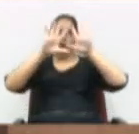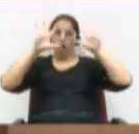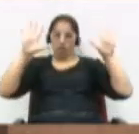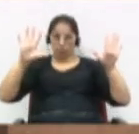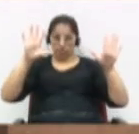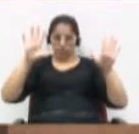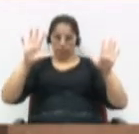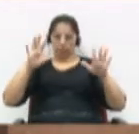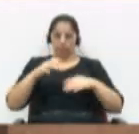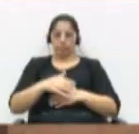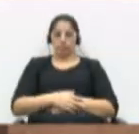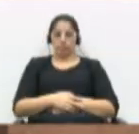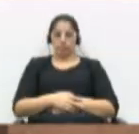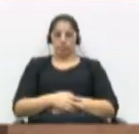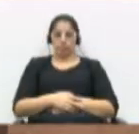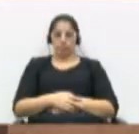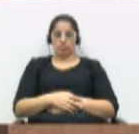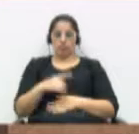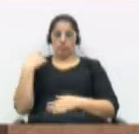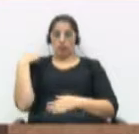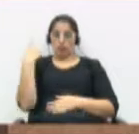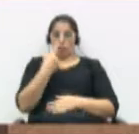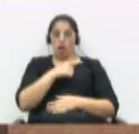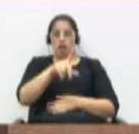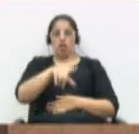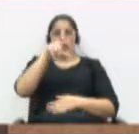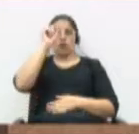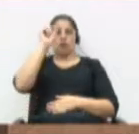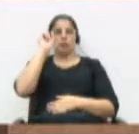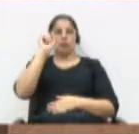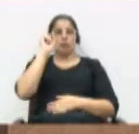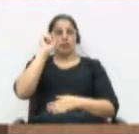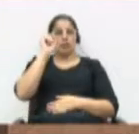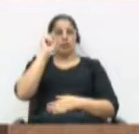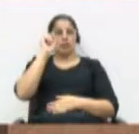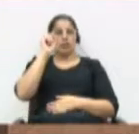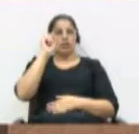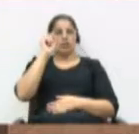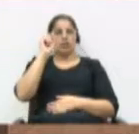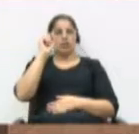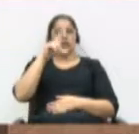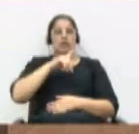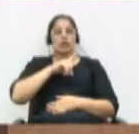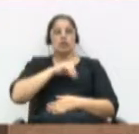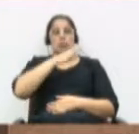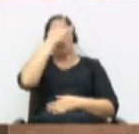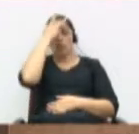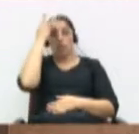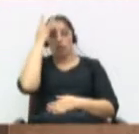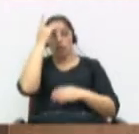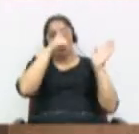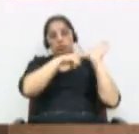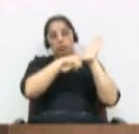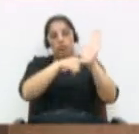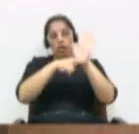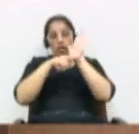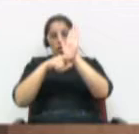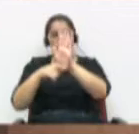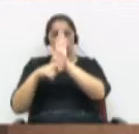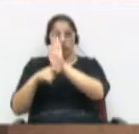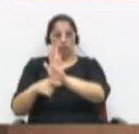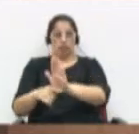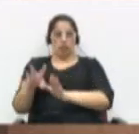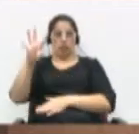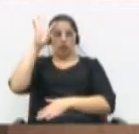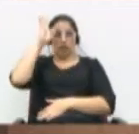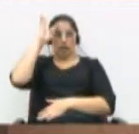a Coabitare, ela optou primeiro por ter cooperados e decidir todas as suas medidas